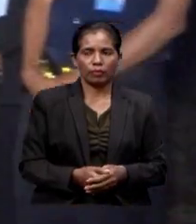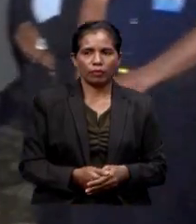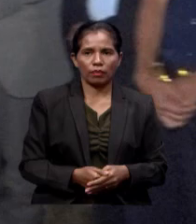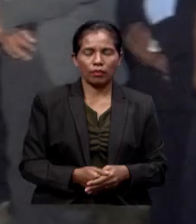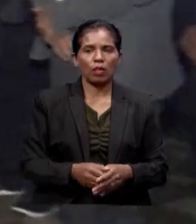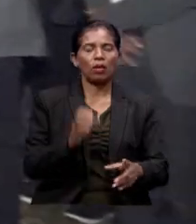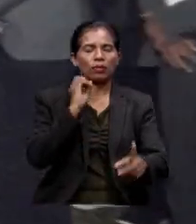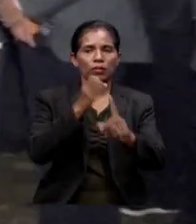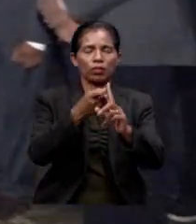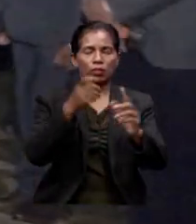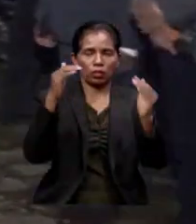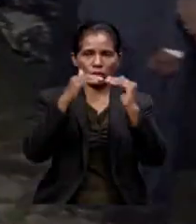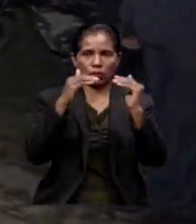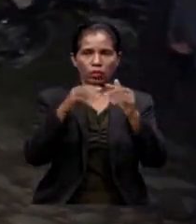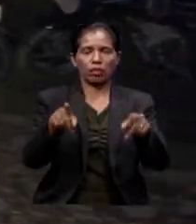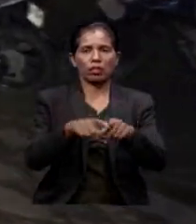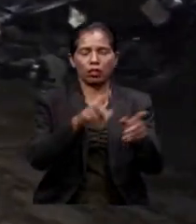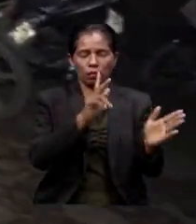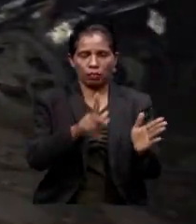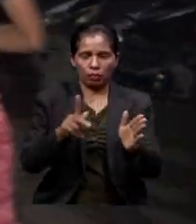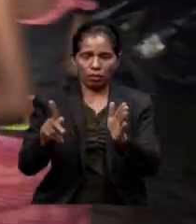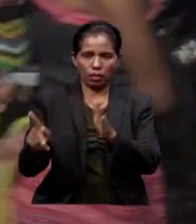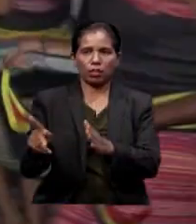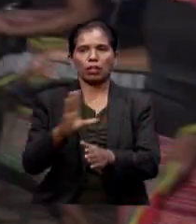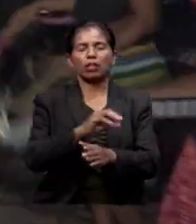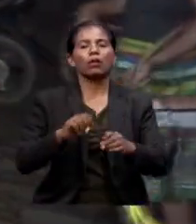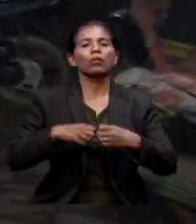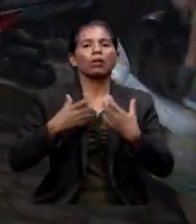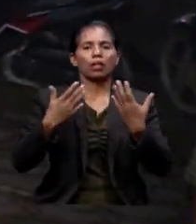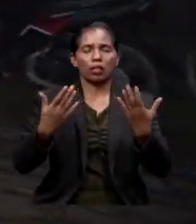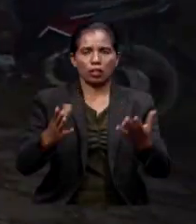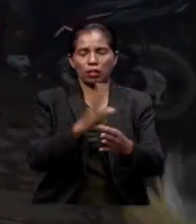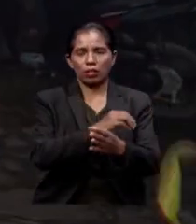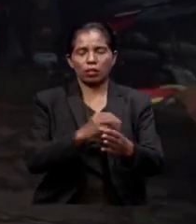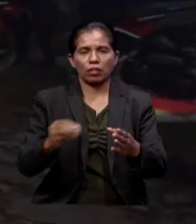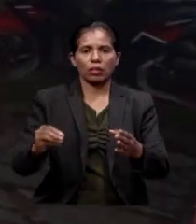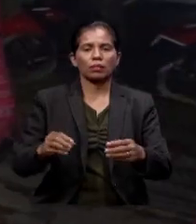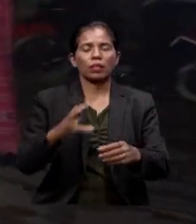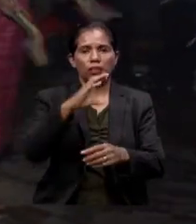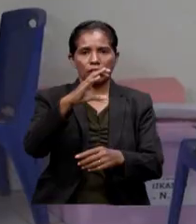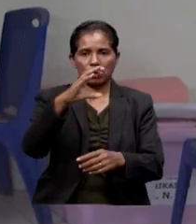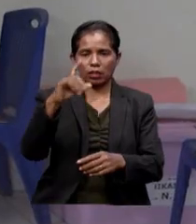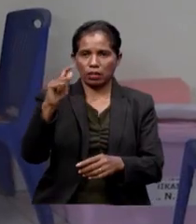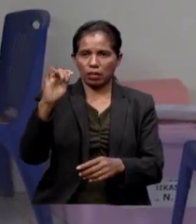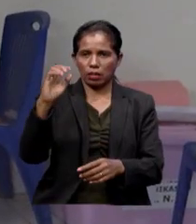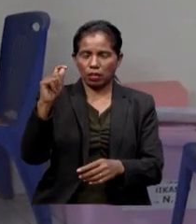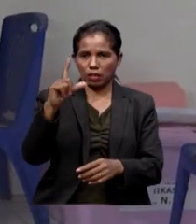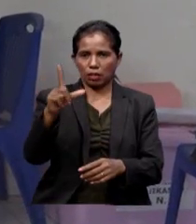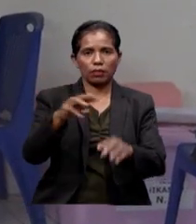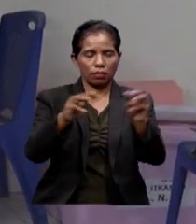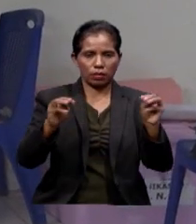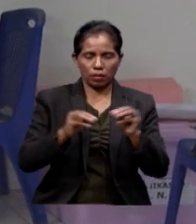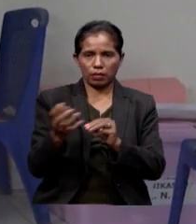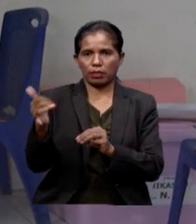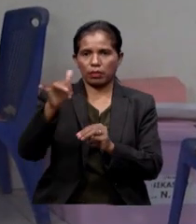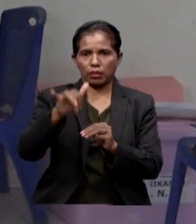Objetivo da conferência é, no plano curto prazo, o insato consolida a Câmara Comércio na Indústria Timor-Leste e o município